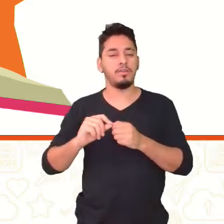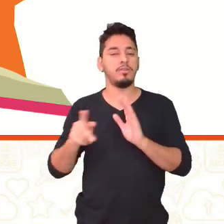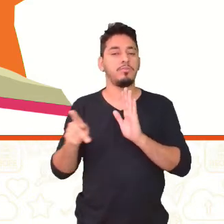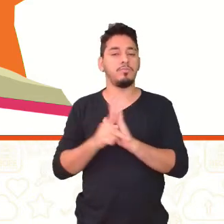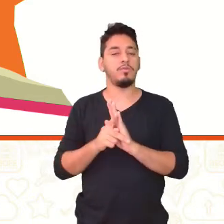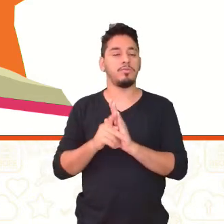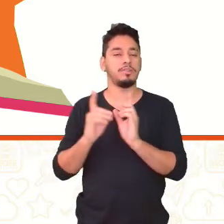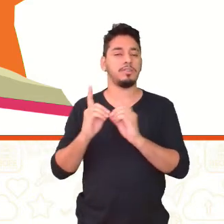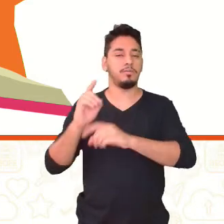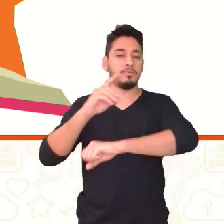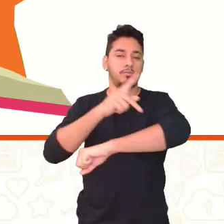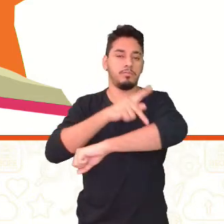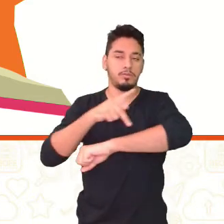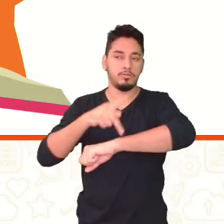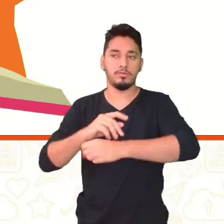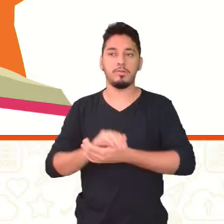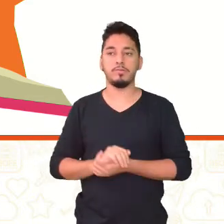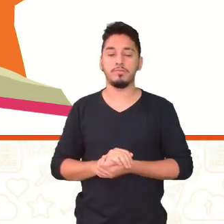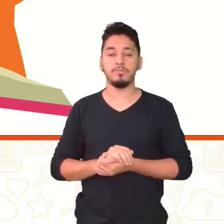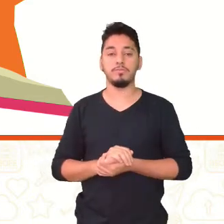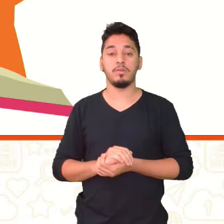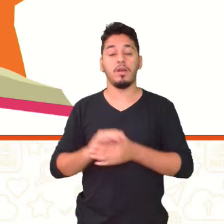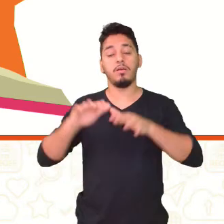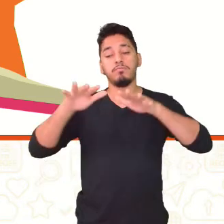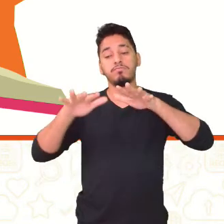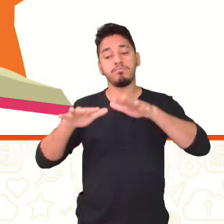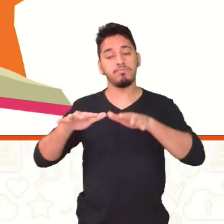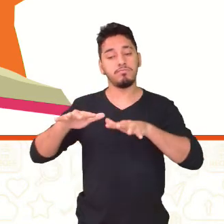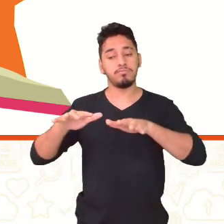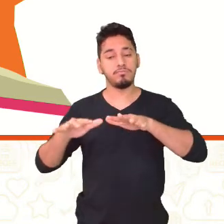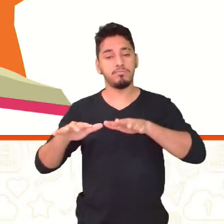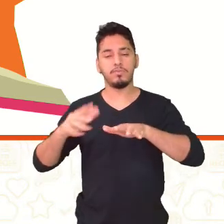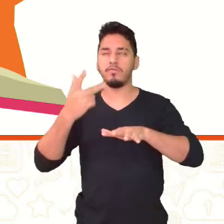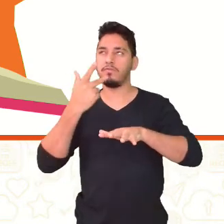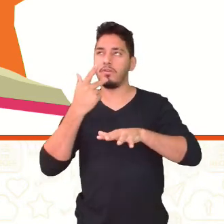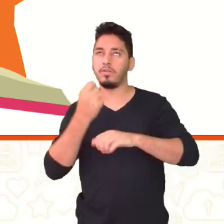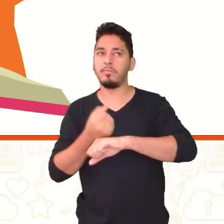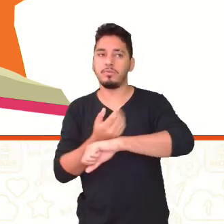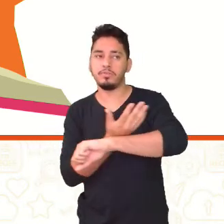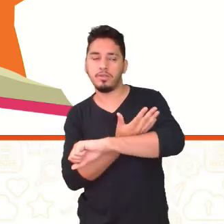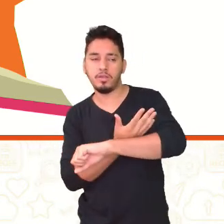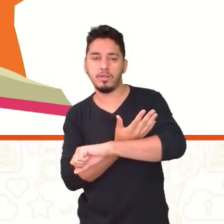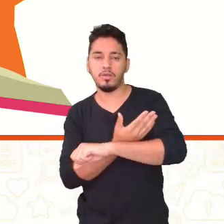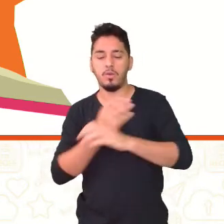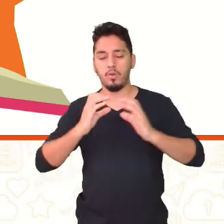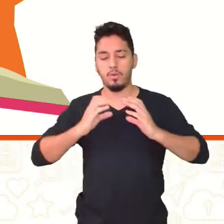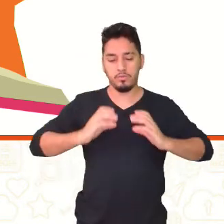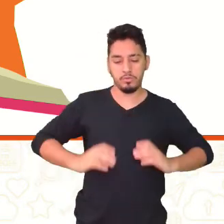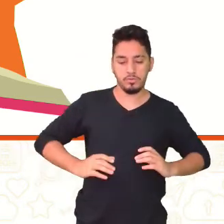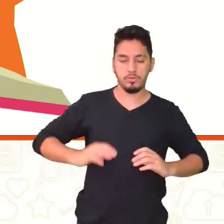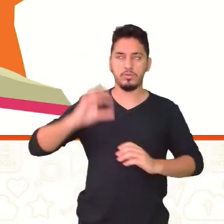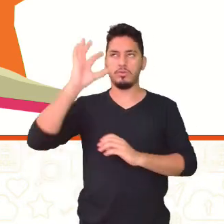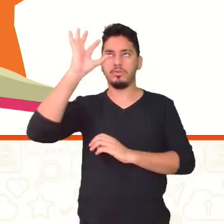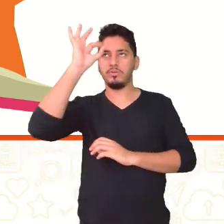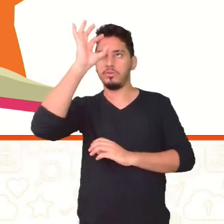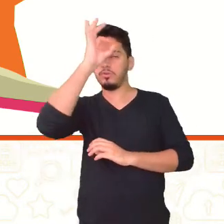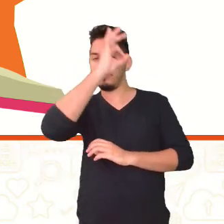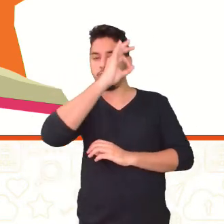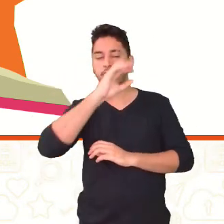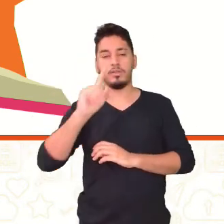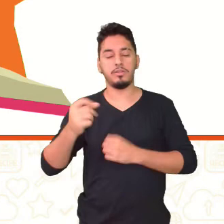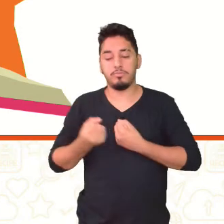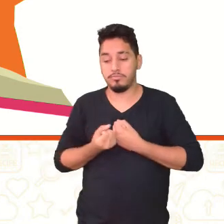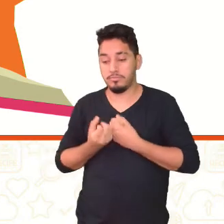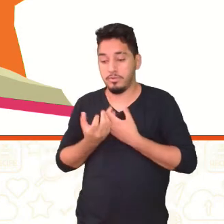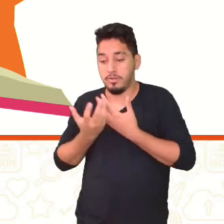pedagógica, a estabilidade, porque a gente falou de emoção, a gente falou de comportamento, a gente falou de cognição, então essa